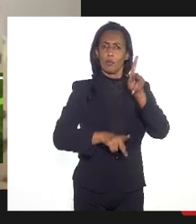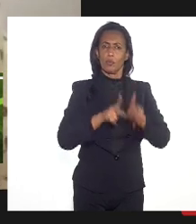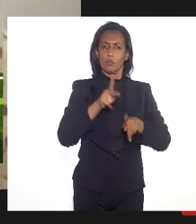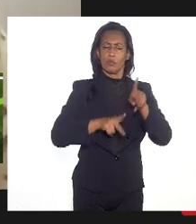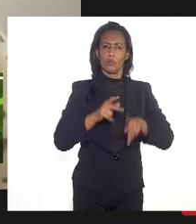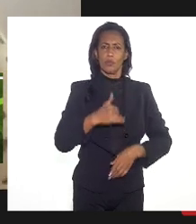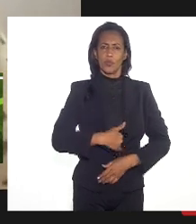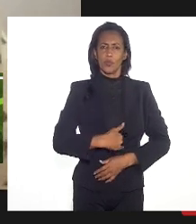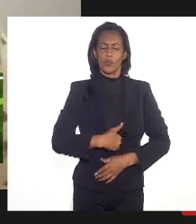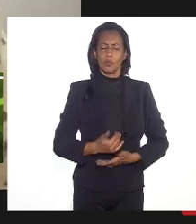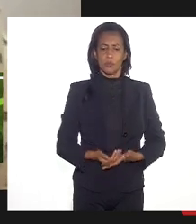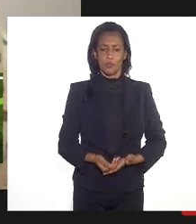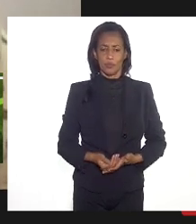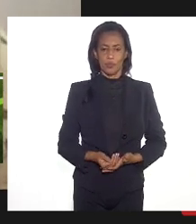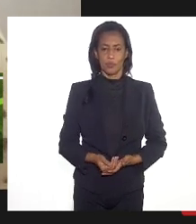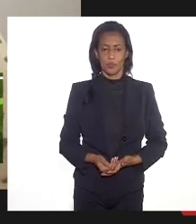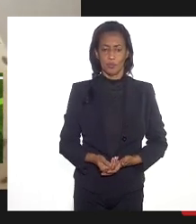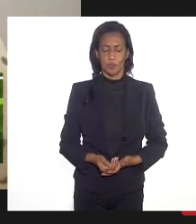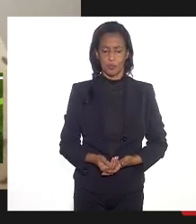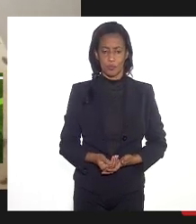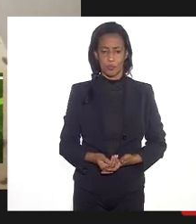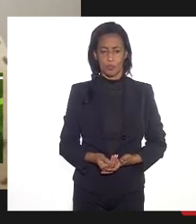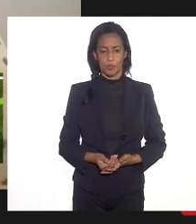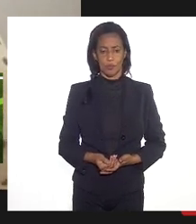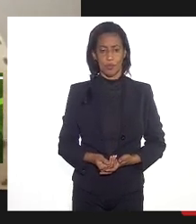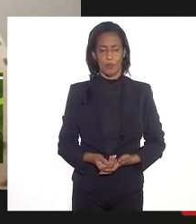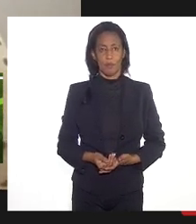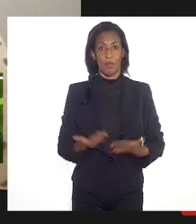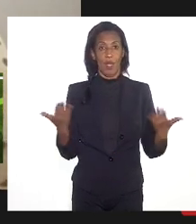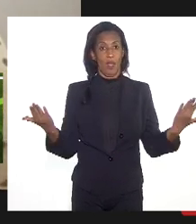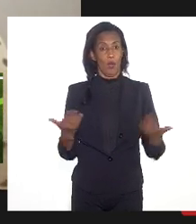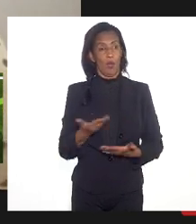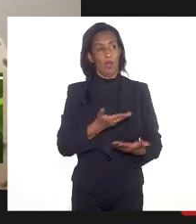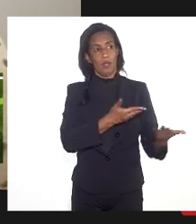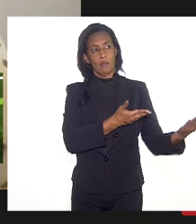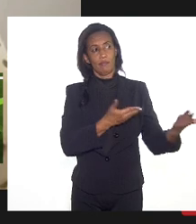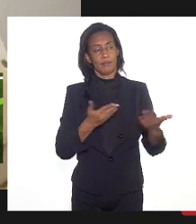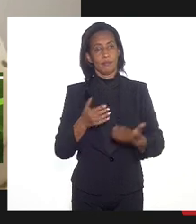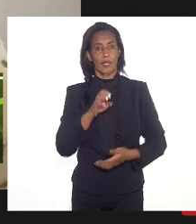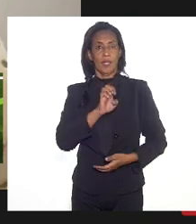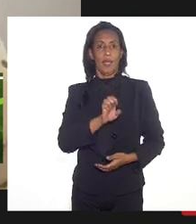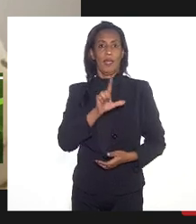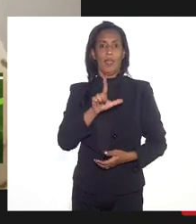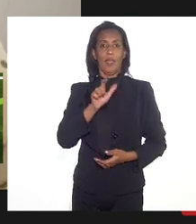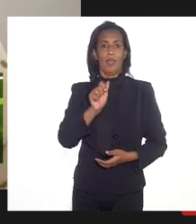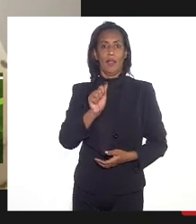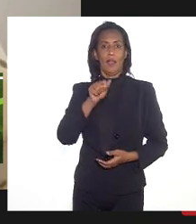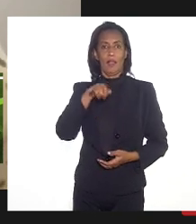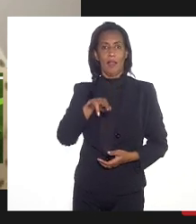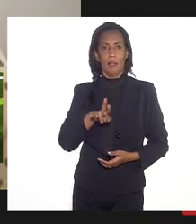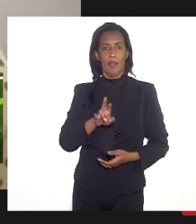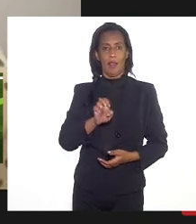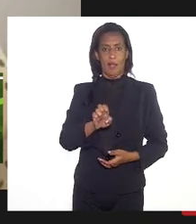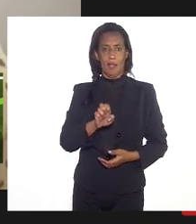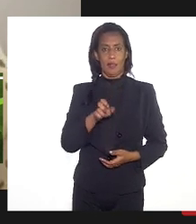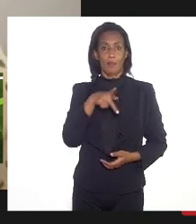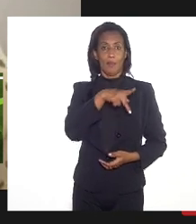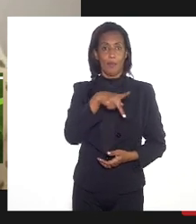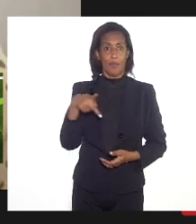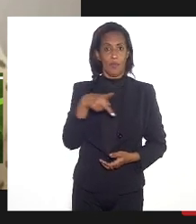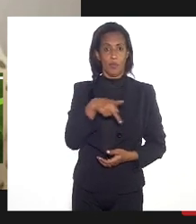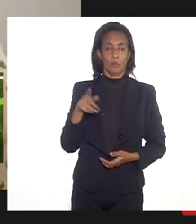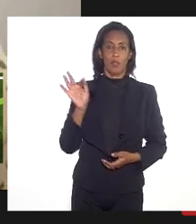obrigada. Gostaria de convidar para fazer o uso da fala nesse momento a senhora Elaine Monteiro, que é professora